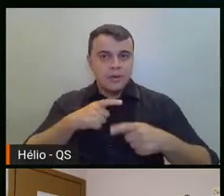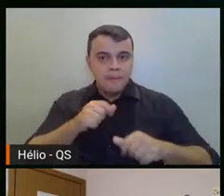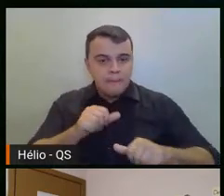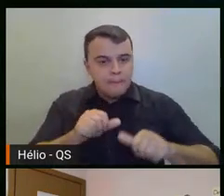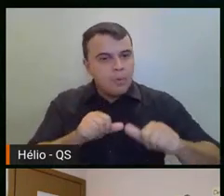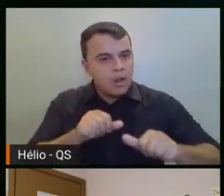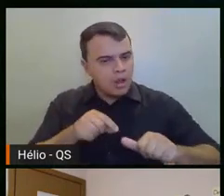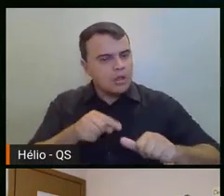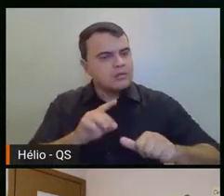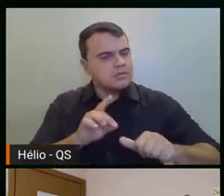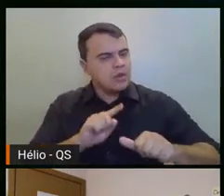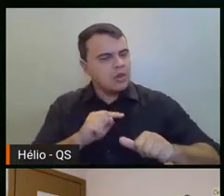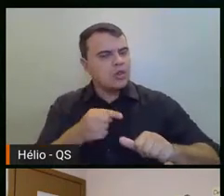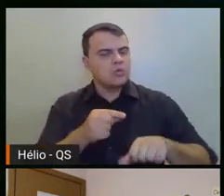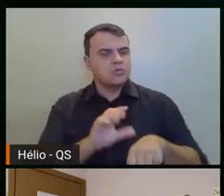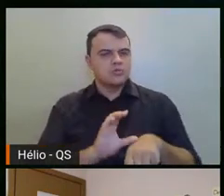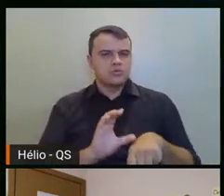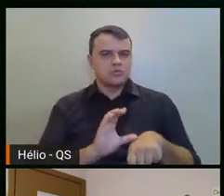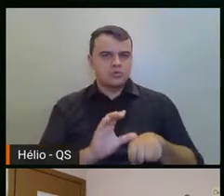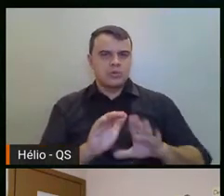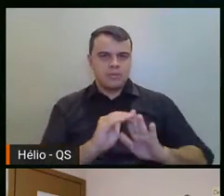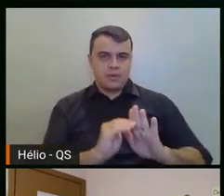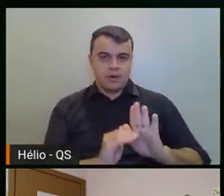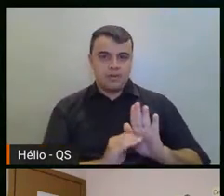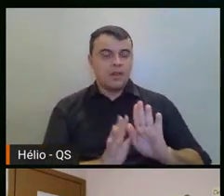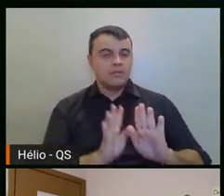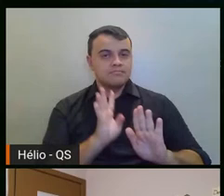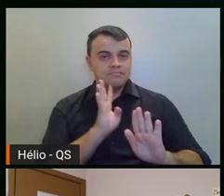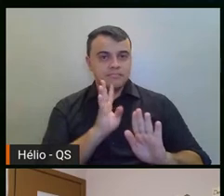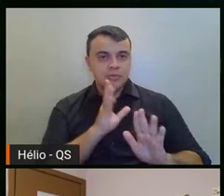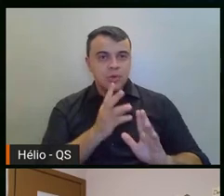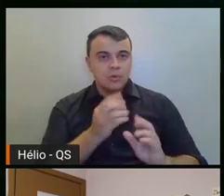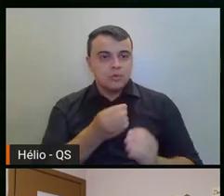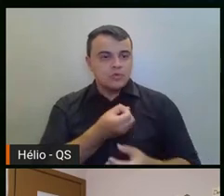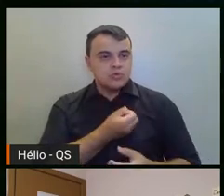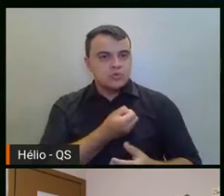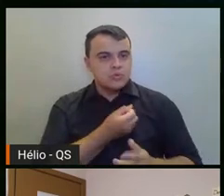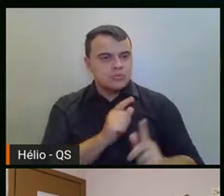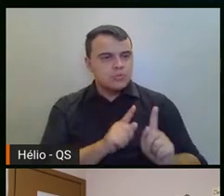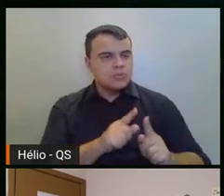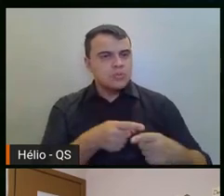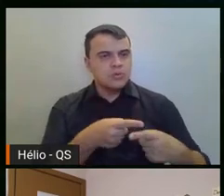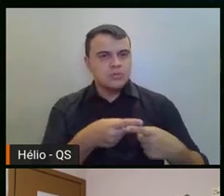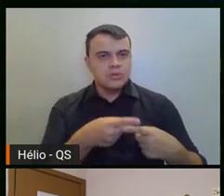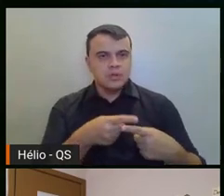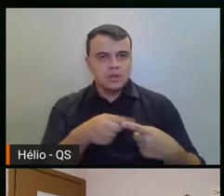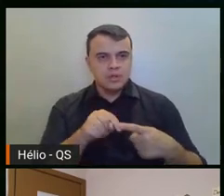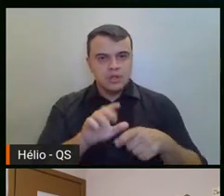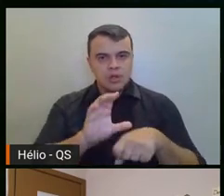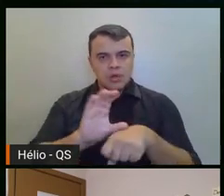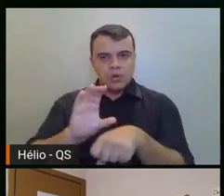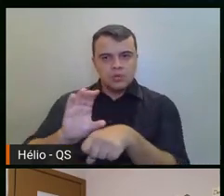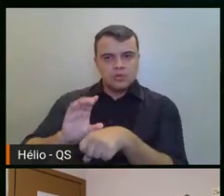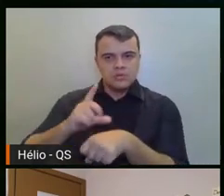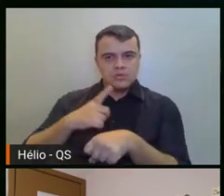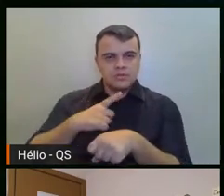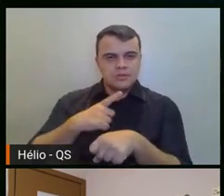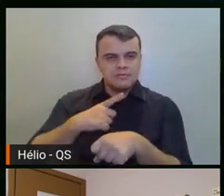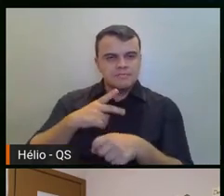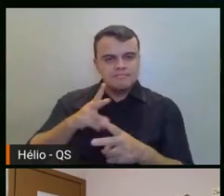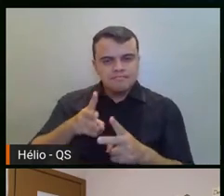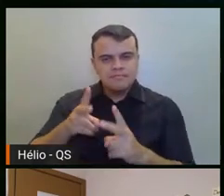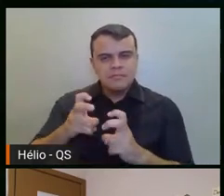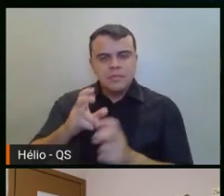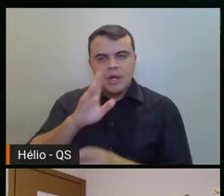dos Nossos programas né Muito muito desses números aí são Por conta desses bootcamps que tem essa pegada